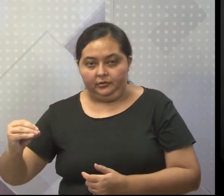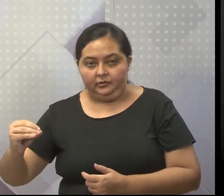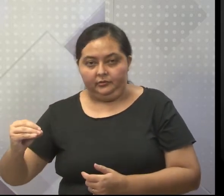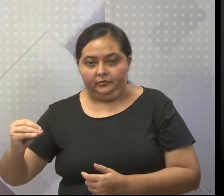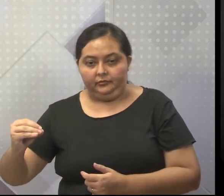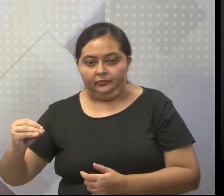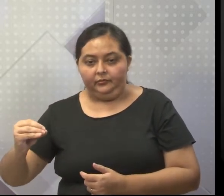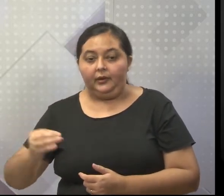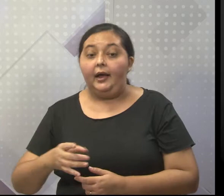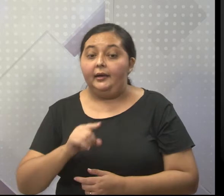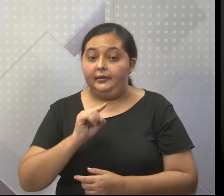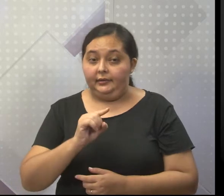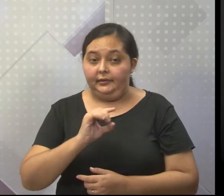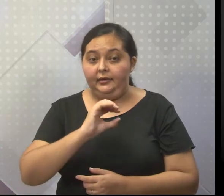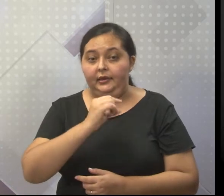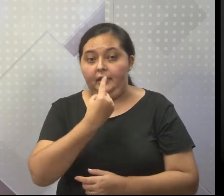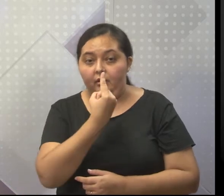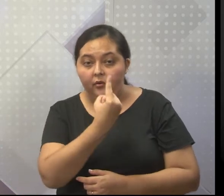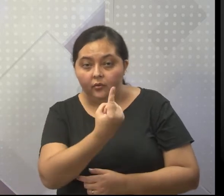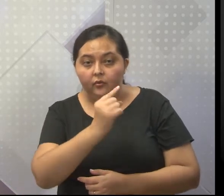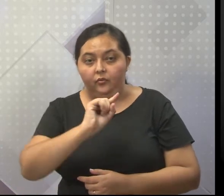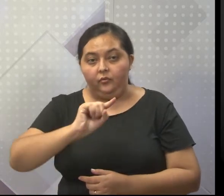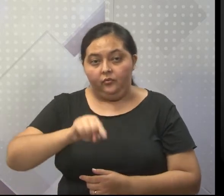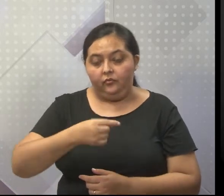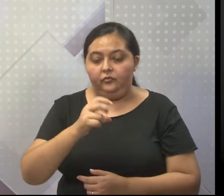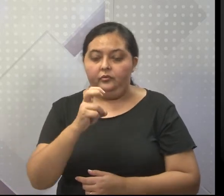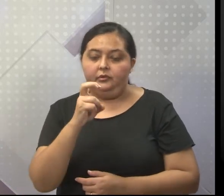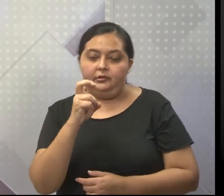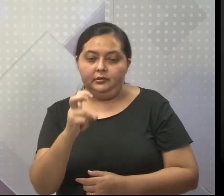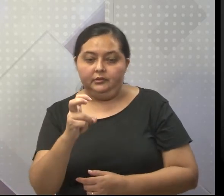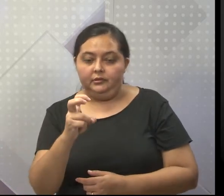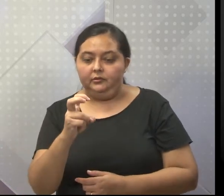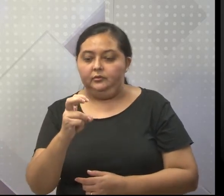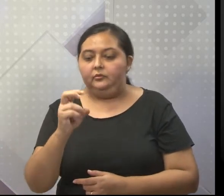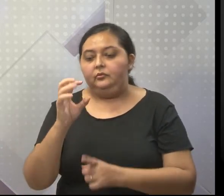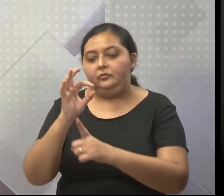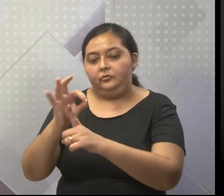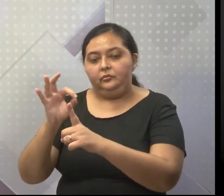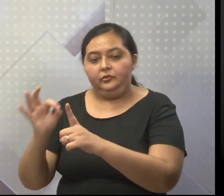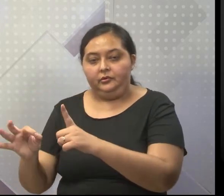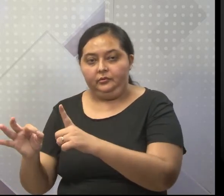Agora, esse aqui é a forma decimal. 1,5%.